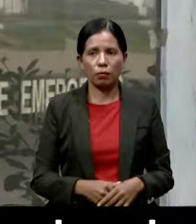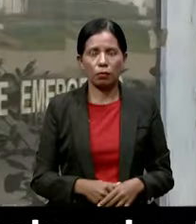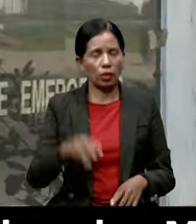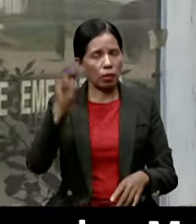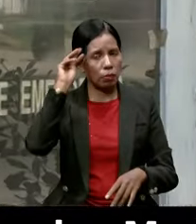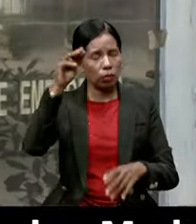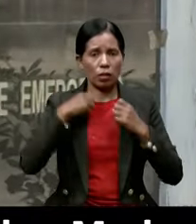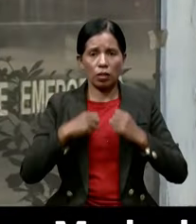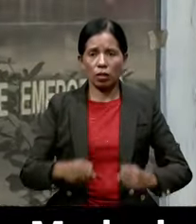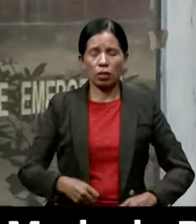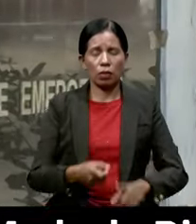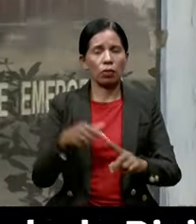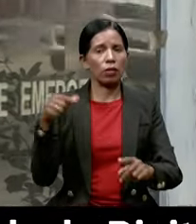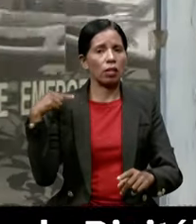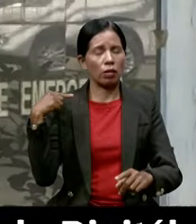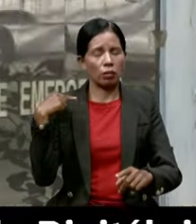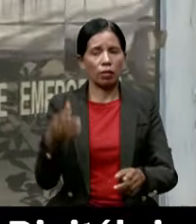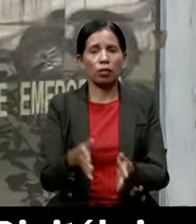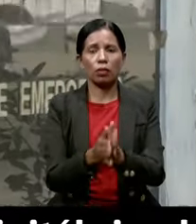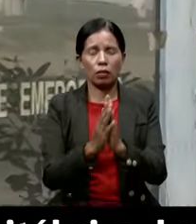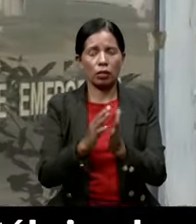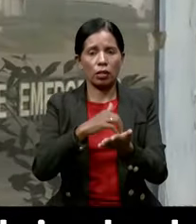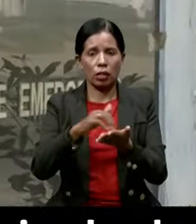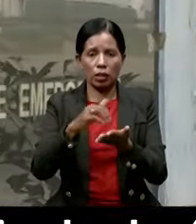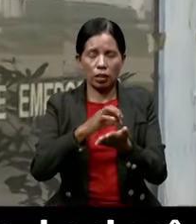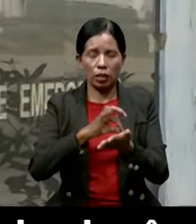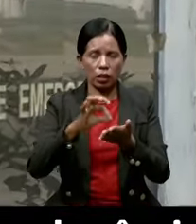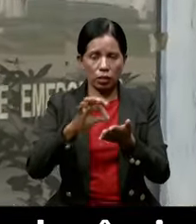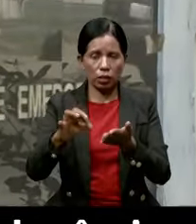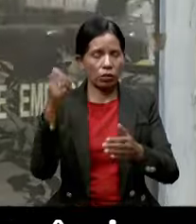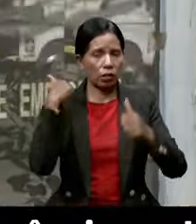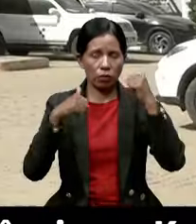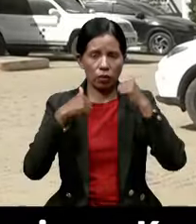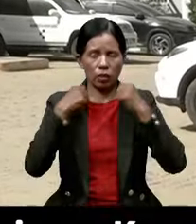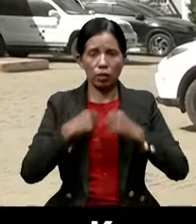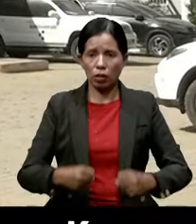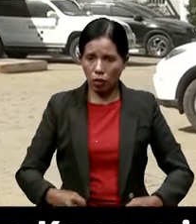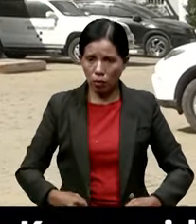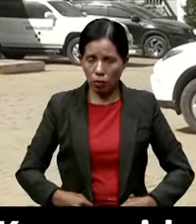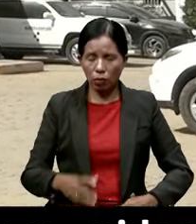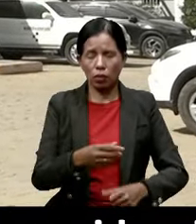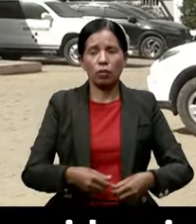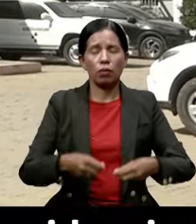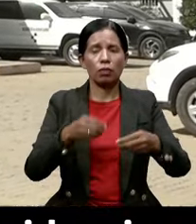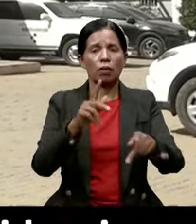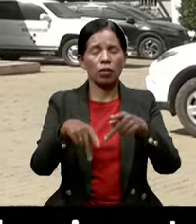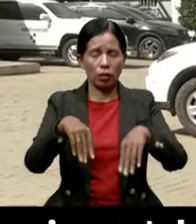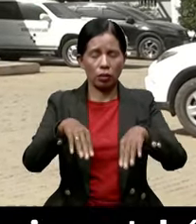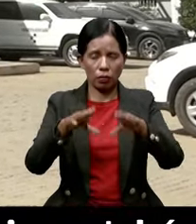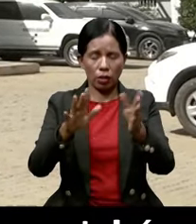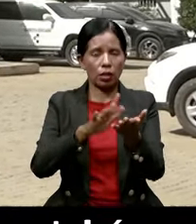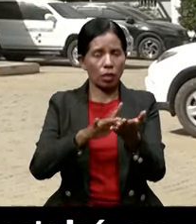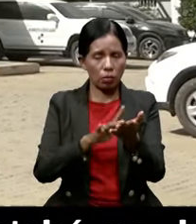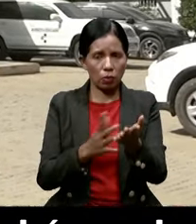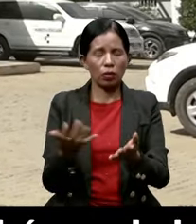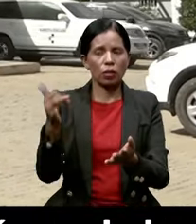Ministério da Saúde liu-se gabinete de licenciamento no registro de atividade de saúde, ameaça a tofosan stamba na farmácia no Aimoro Herbal